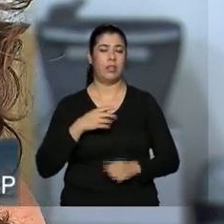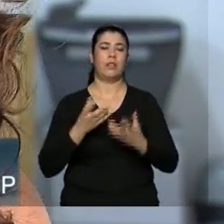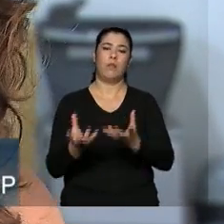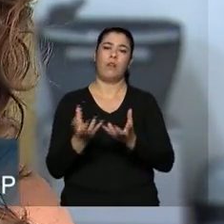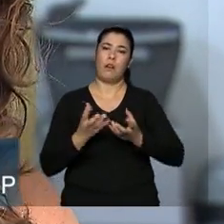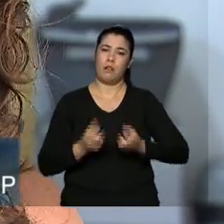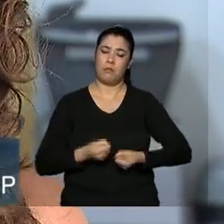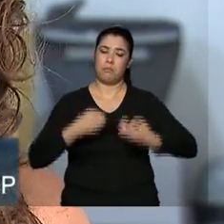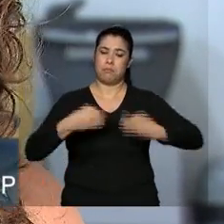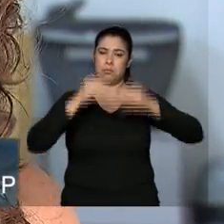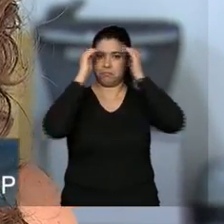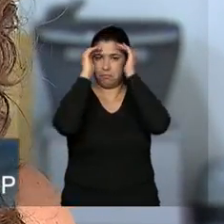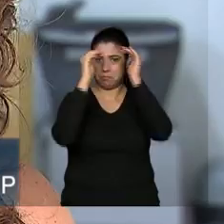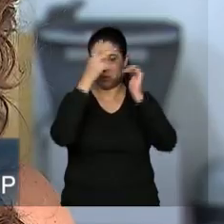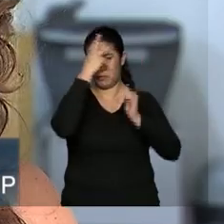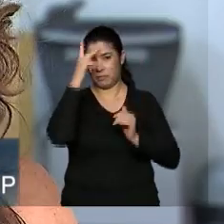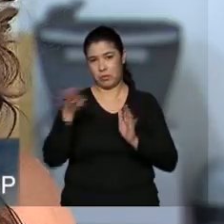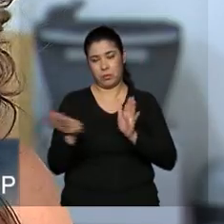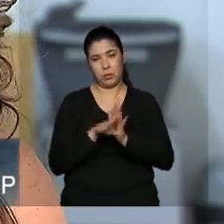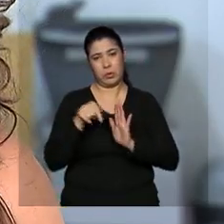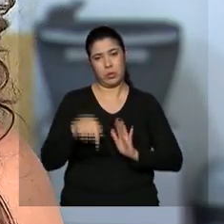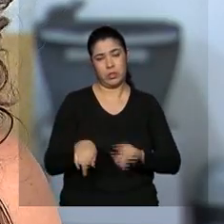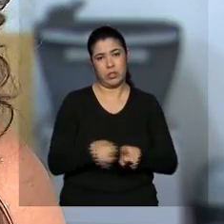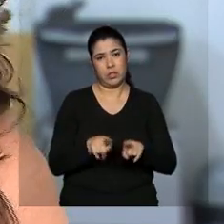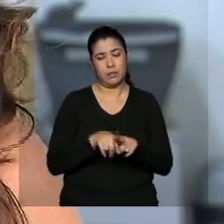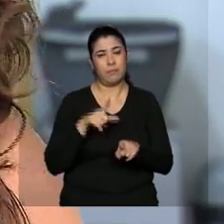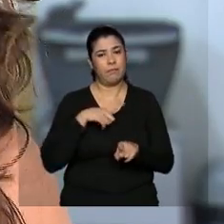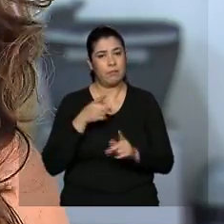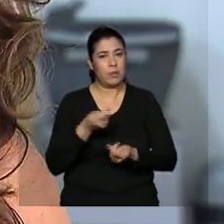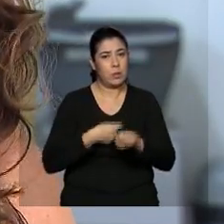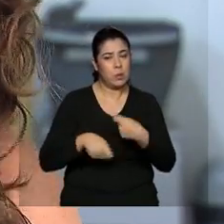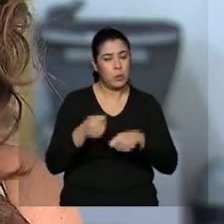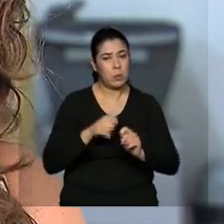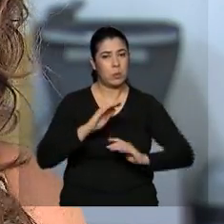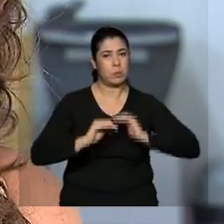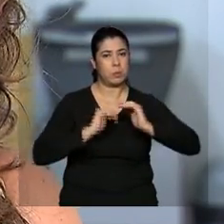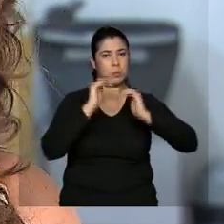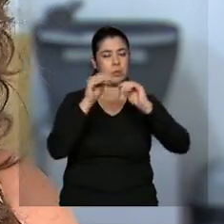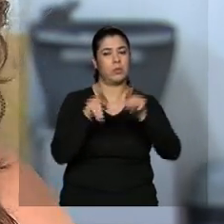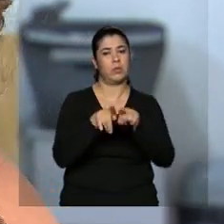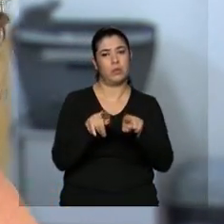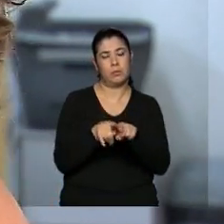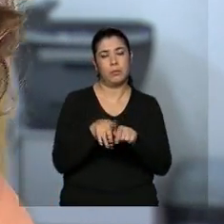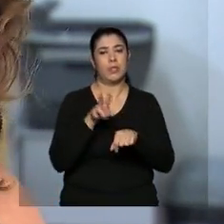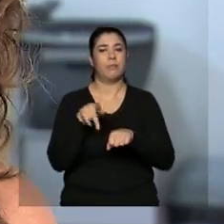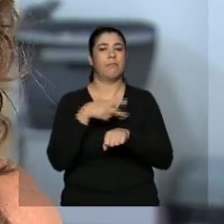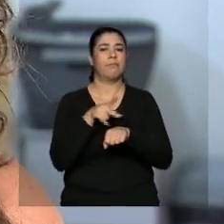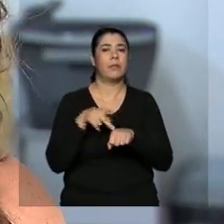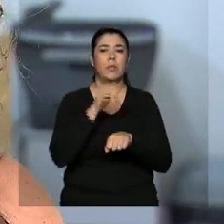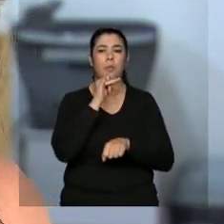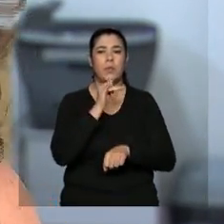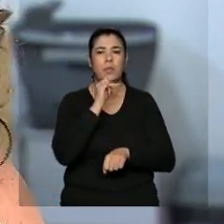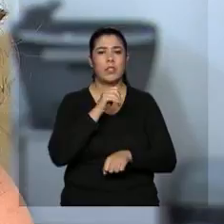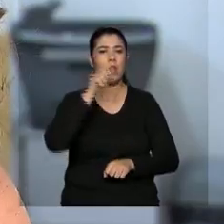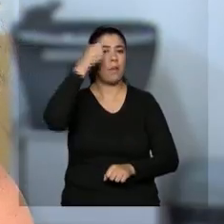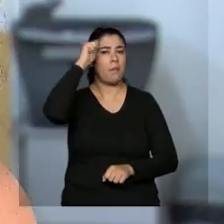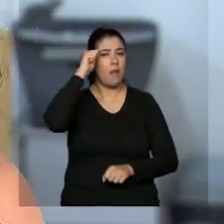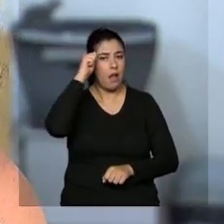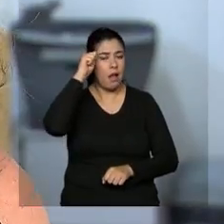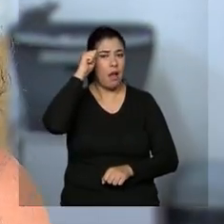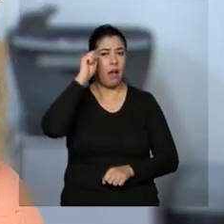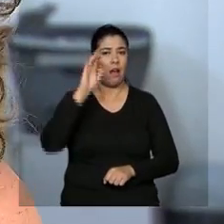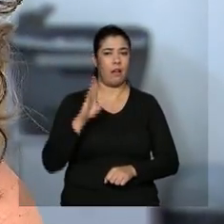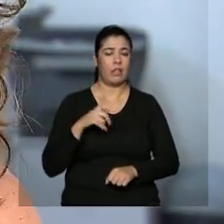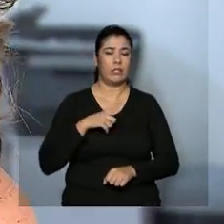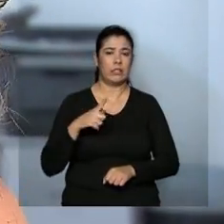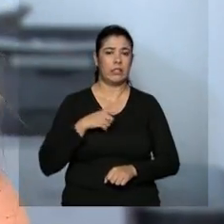bem as pessoas, que está economicamente em ascensão. Países da África entendem, conhecem que